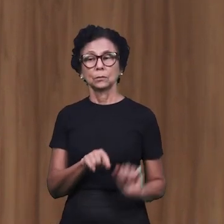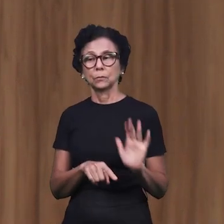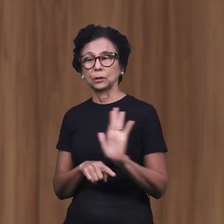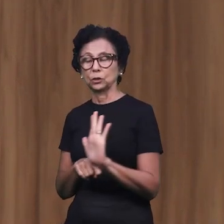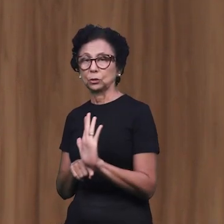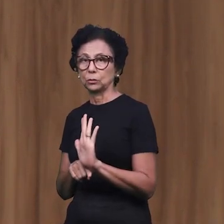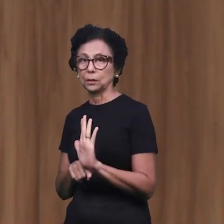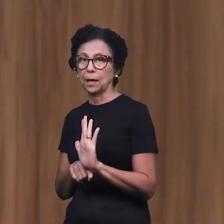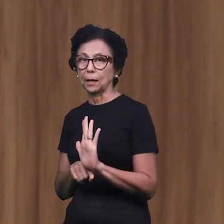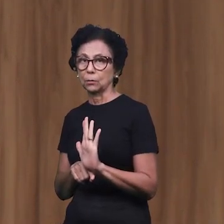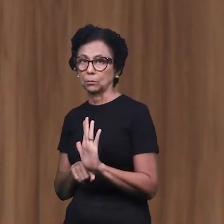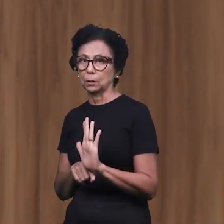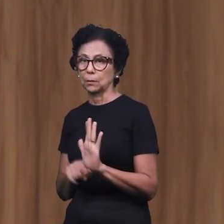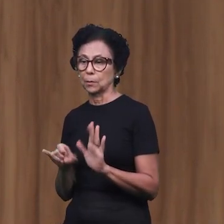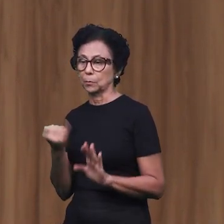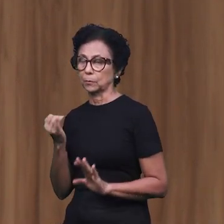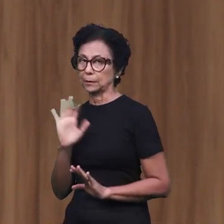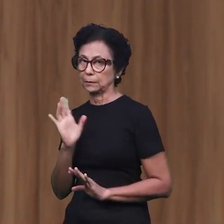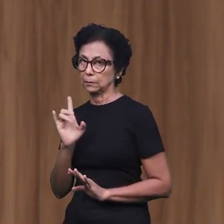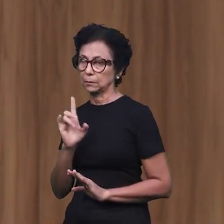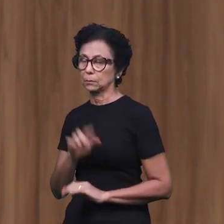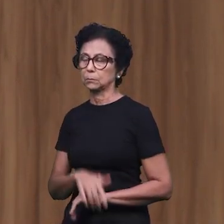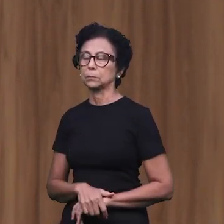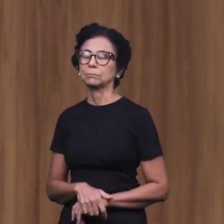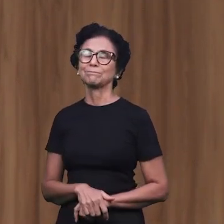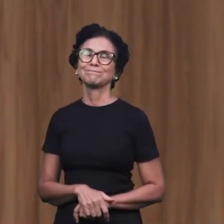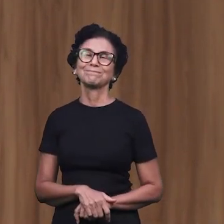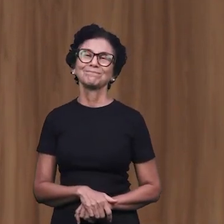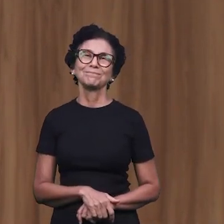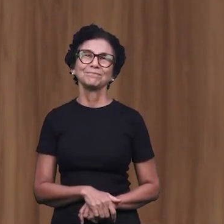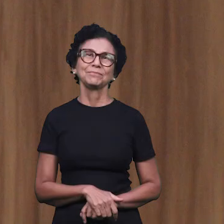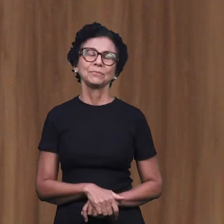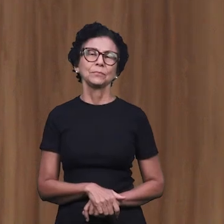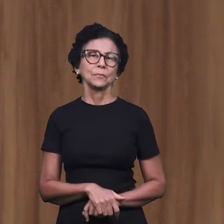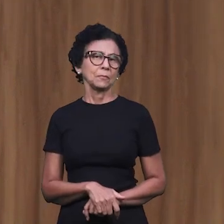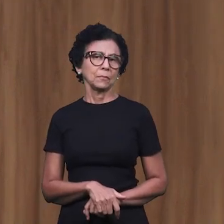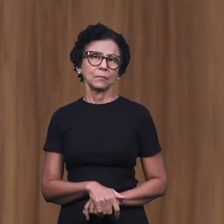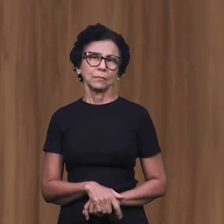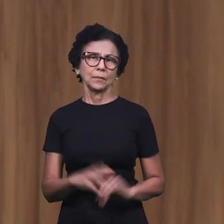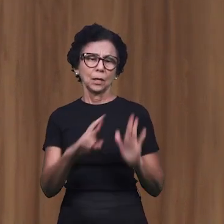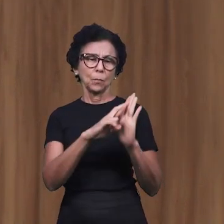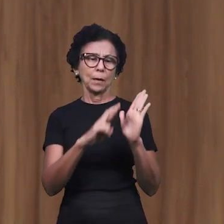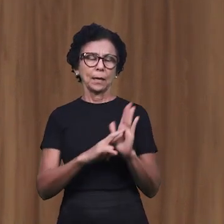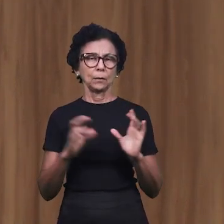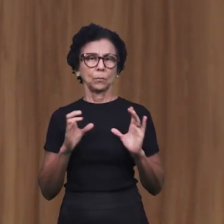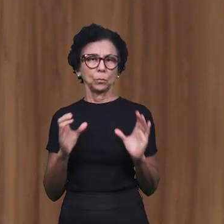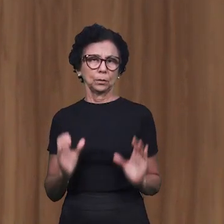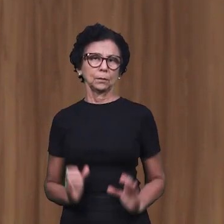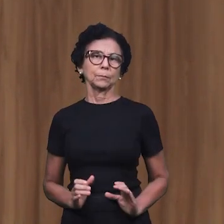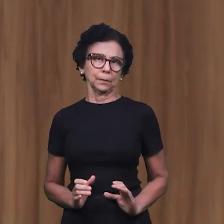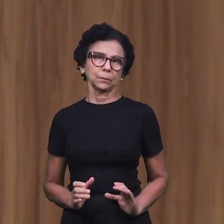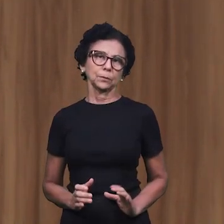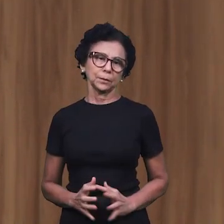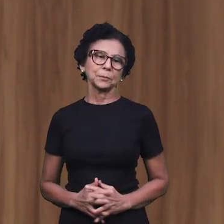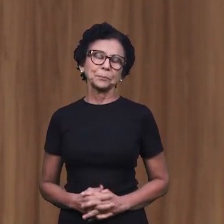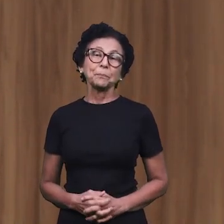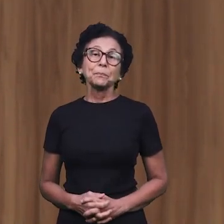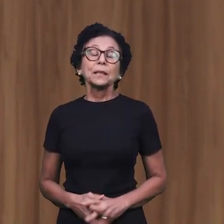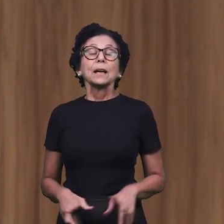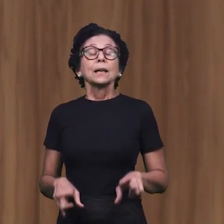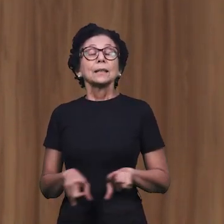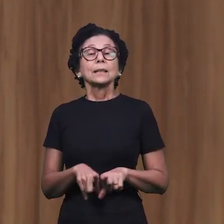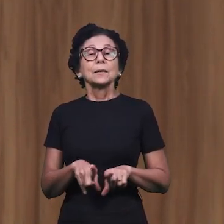da situação. Era isso que o texto está dizendo aqui para eles. Era uma regra de comportamento, né, que eles precisavam entender, né? E quanto